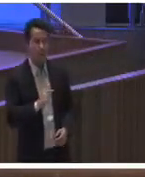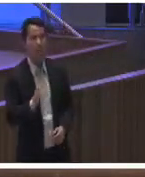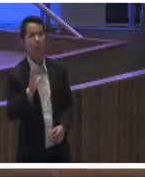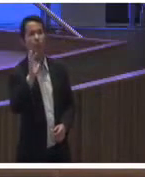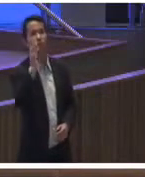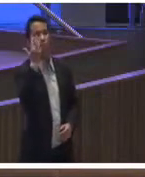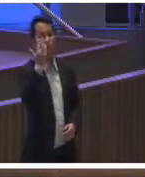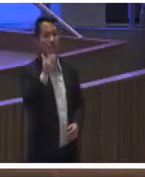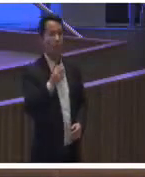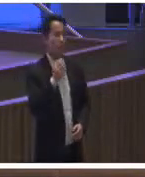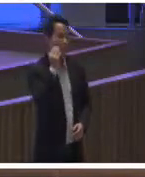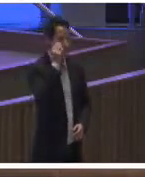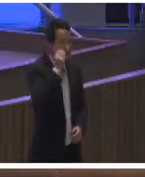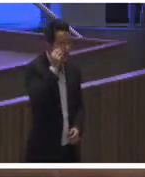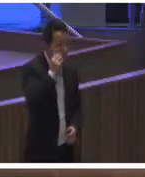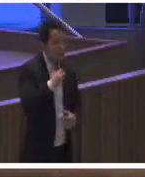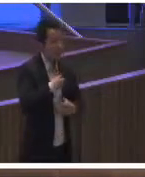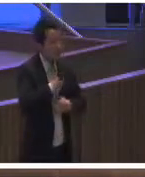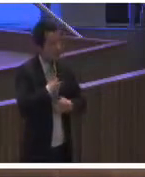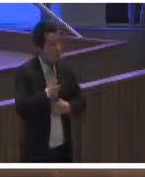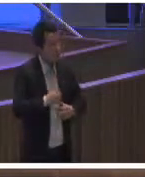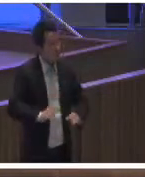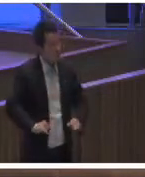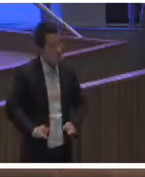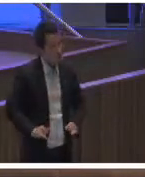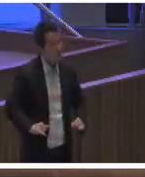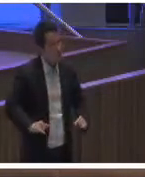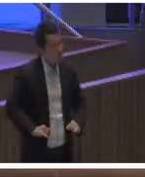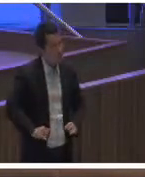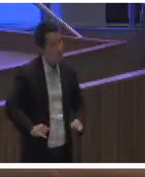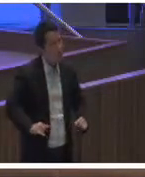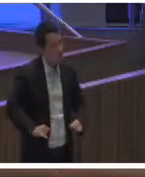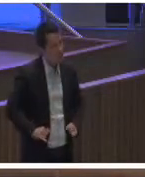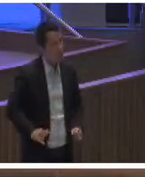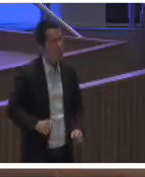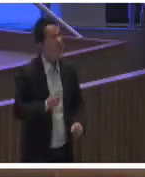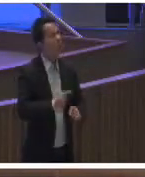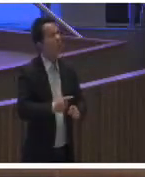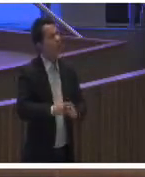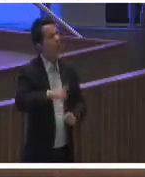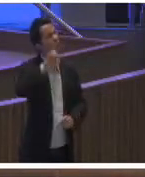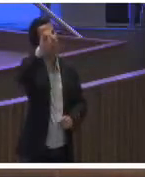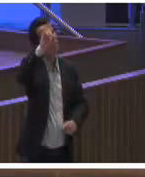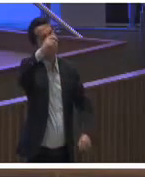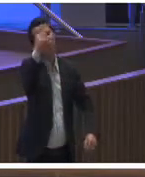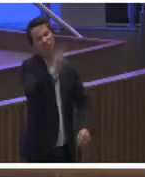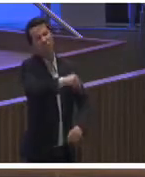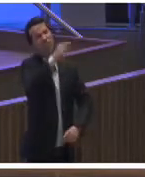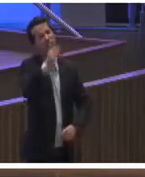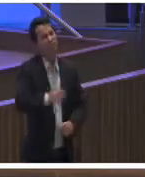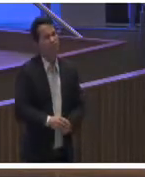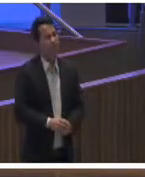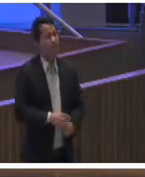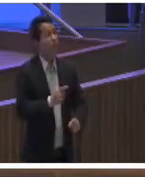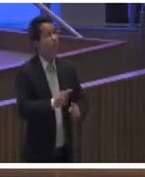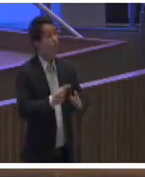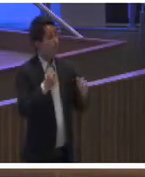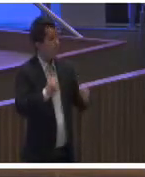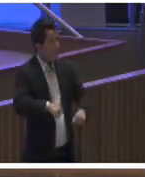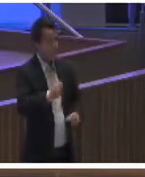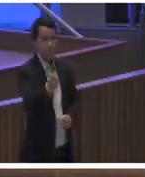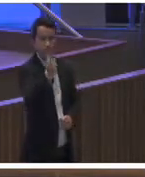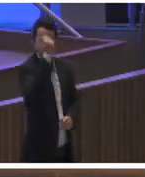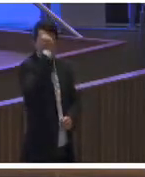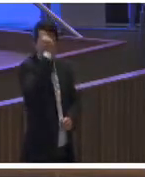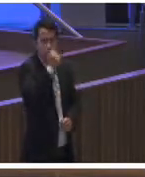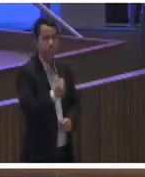quê? A palavra de Deus diz lá em 1 Coríntios 5, para que haja arrependimento e conversão até pelo